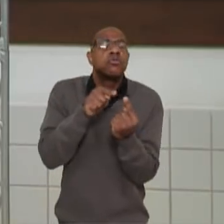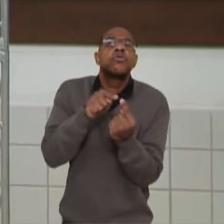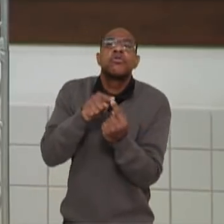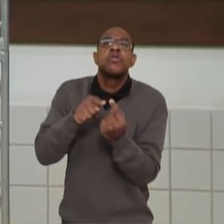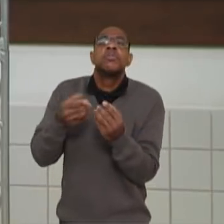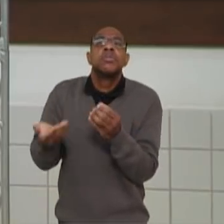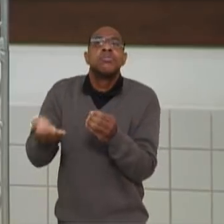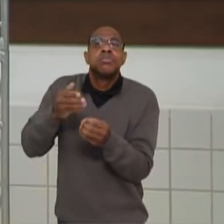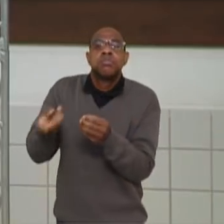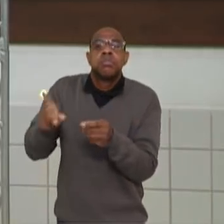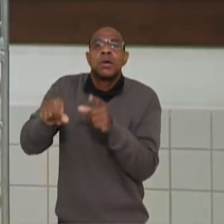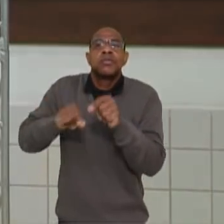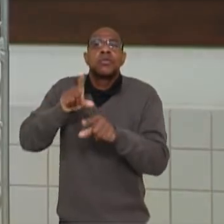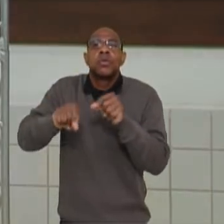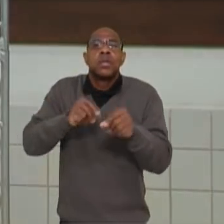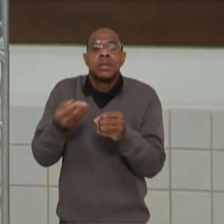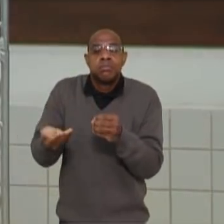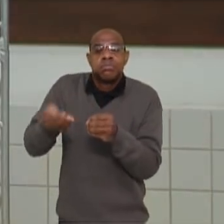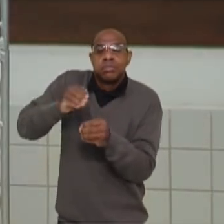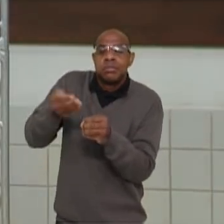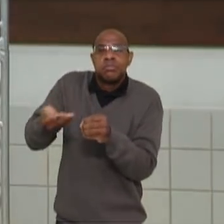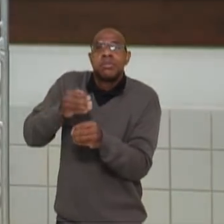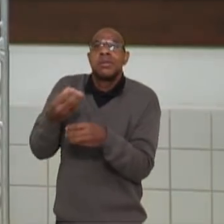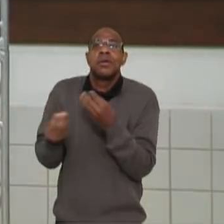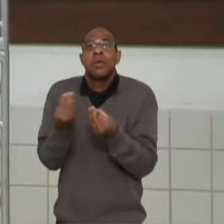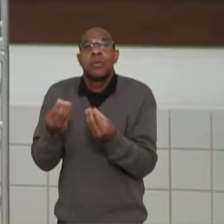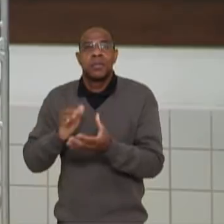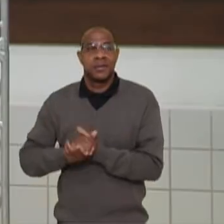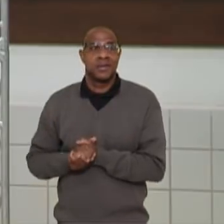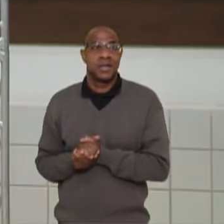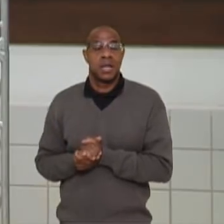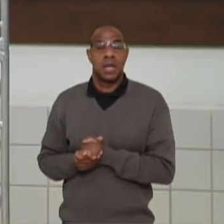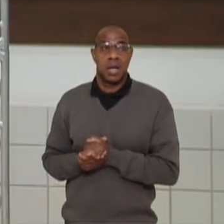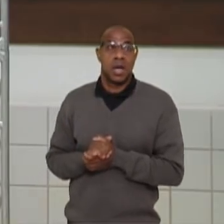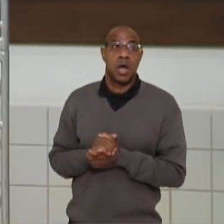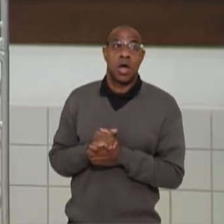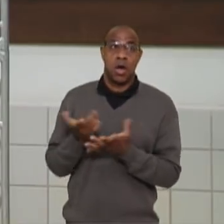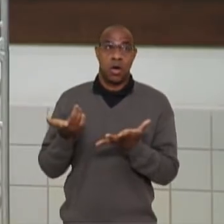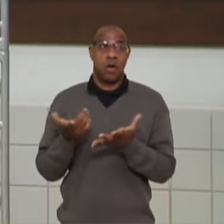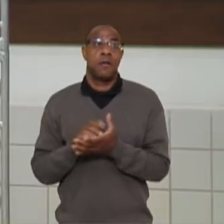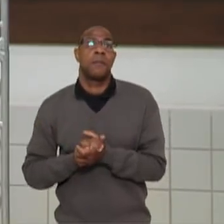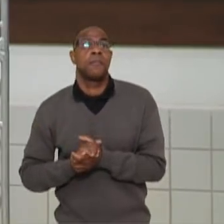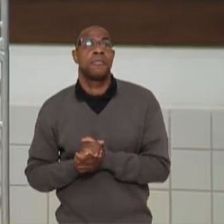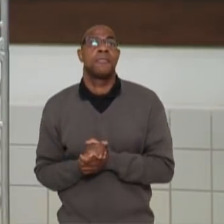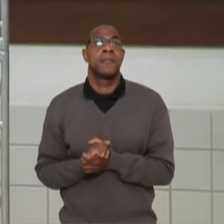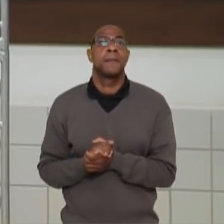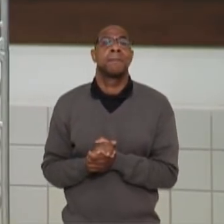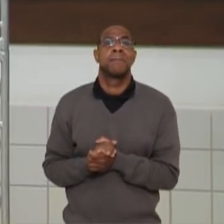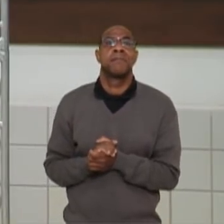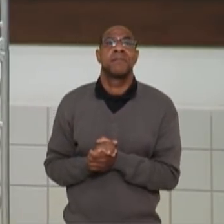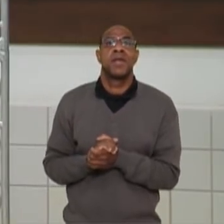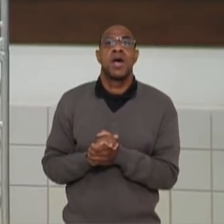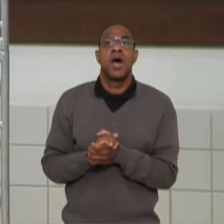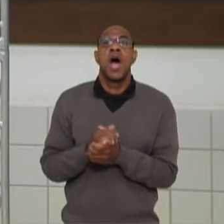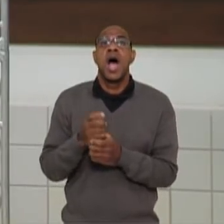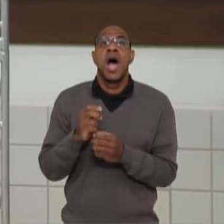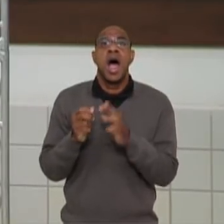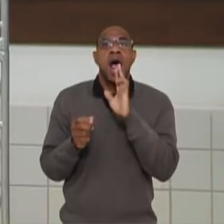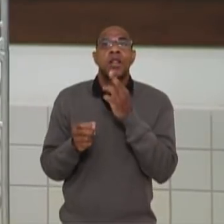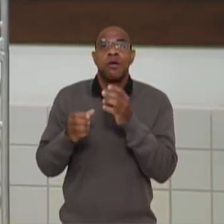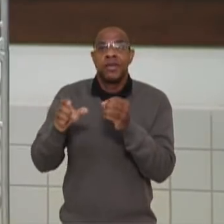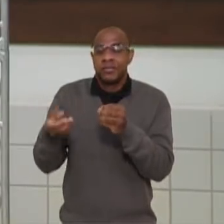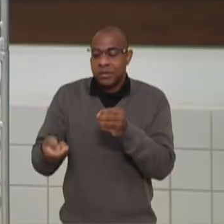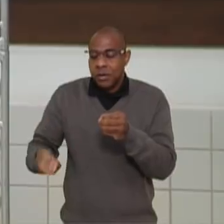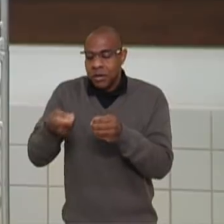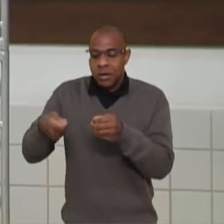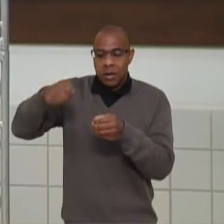fazer essa escolha? Bom, você sabe que a escolha da massa de sorvete e a escolha da calda